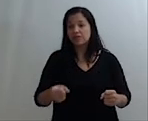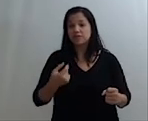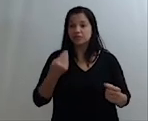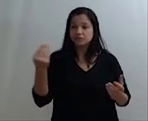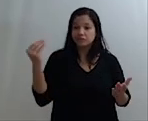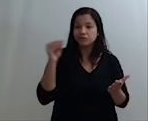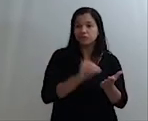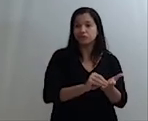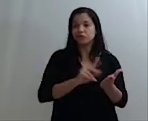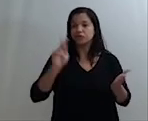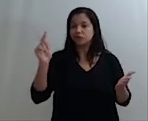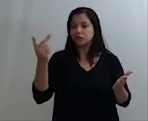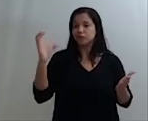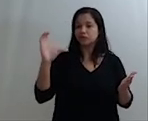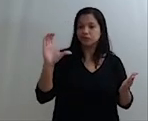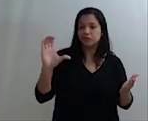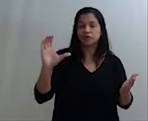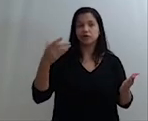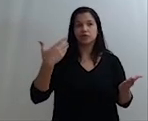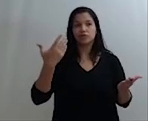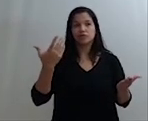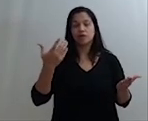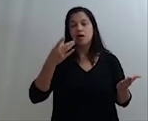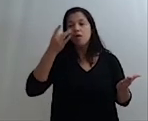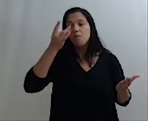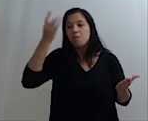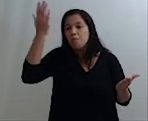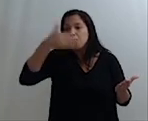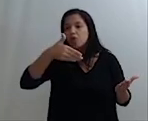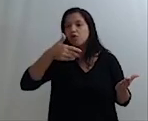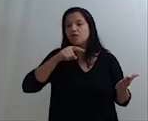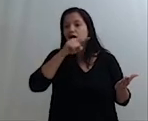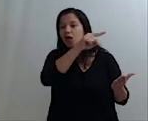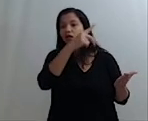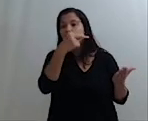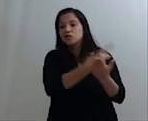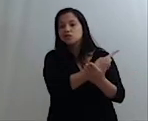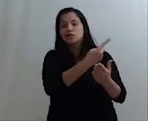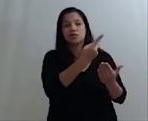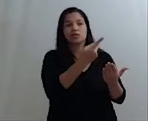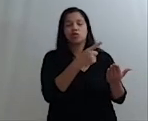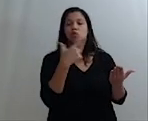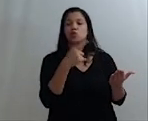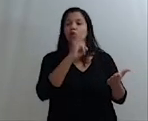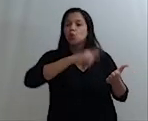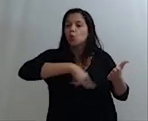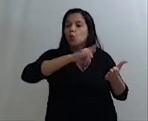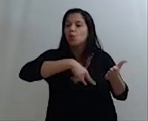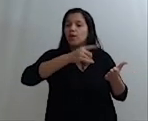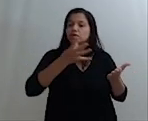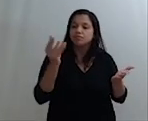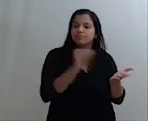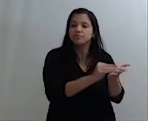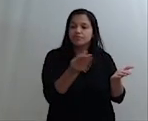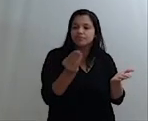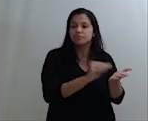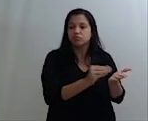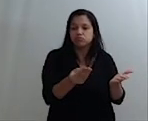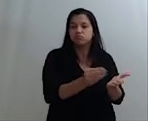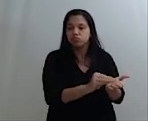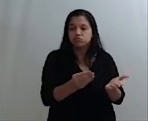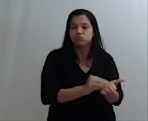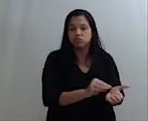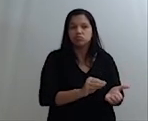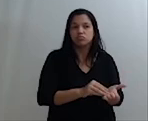essa comprovação da situação da unidade prisional porque nem sempre nós conseguimos essas comunicações de maneira